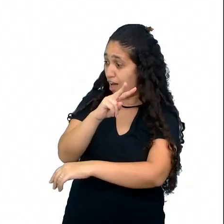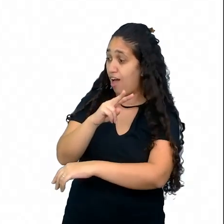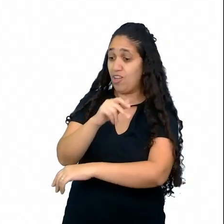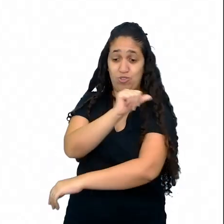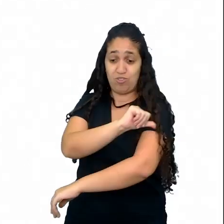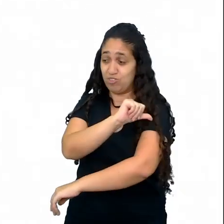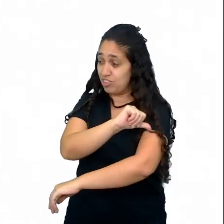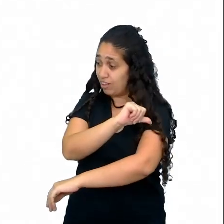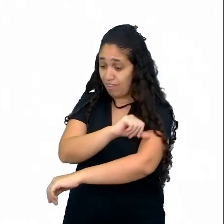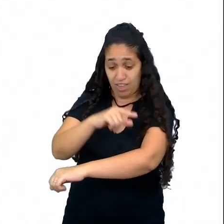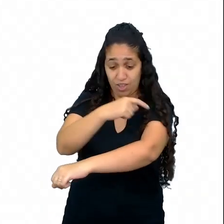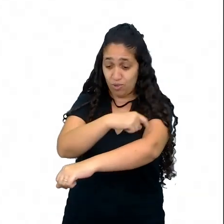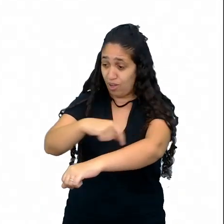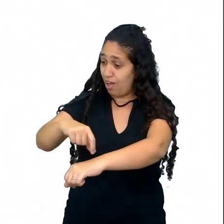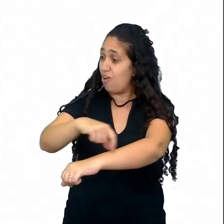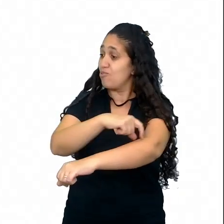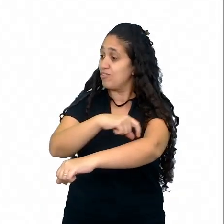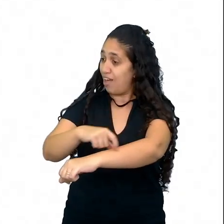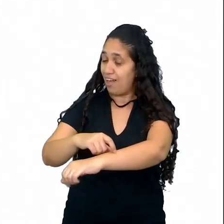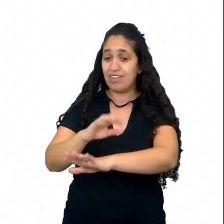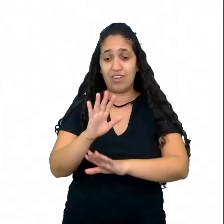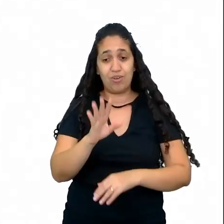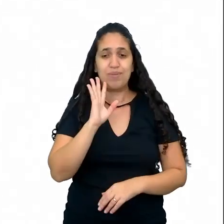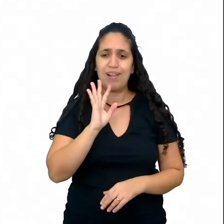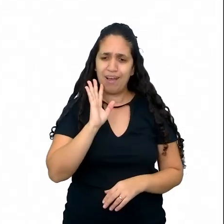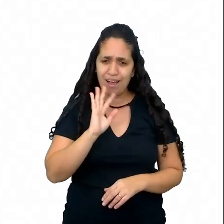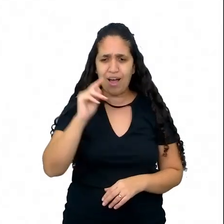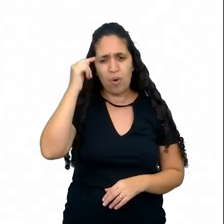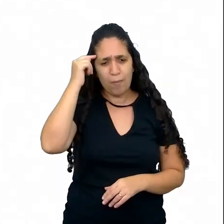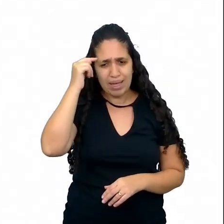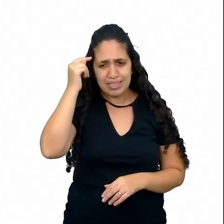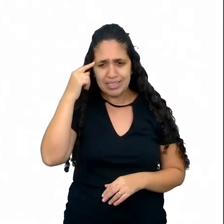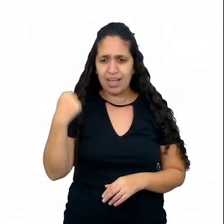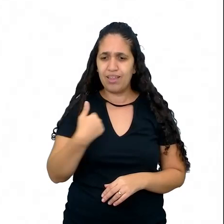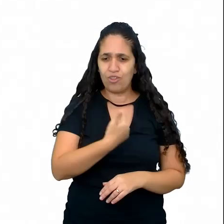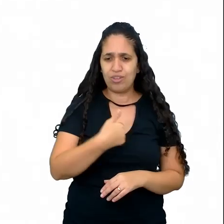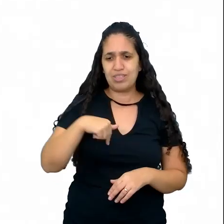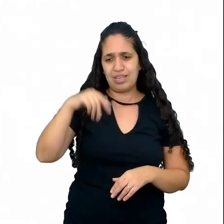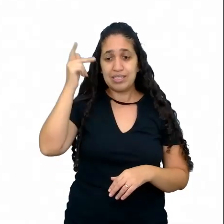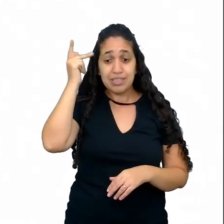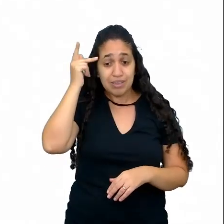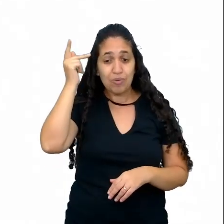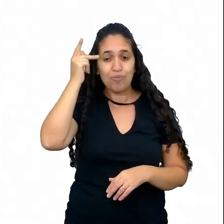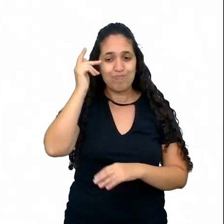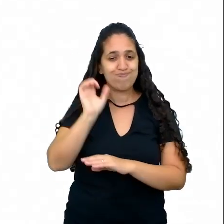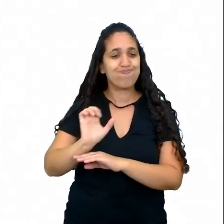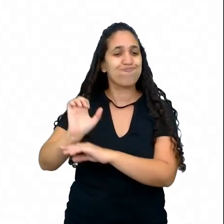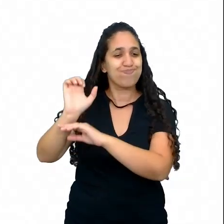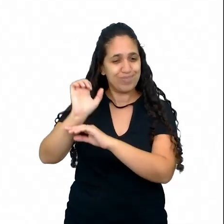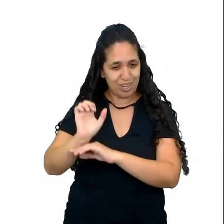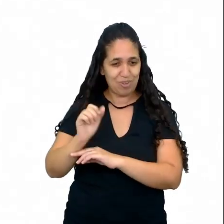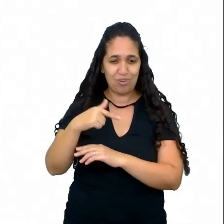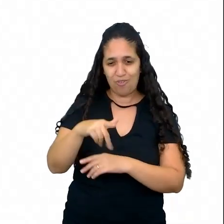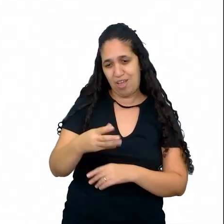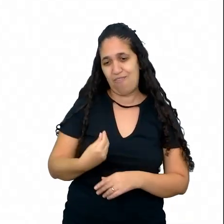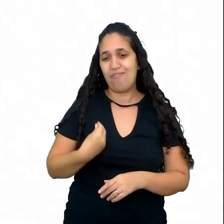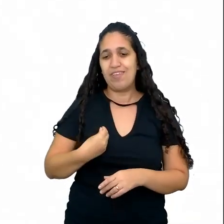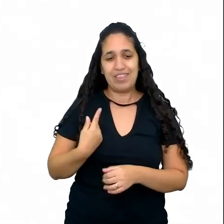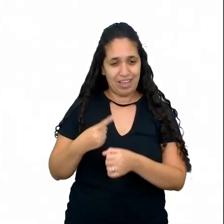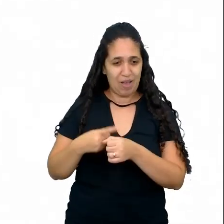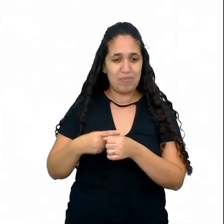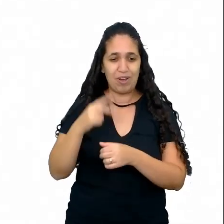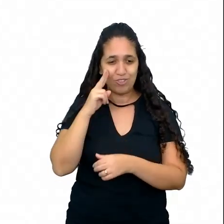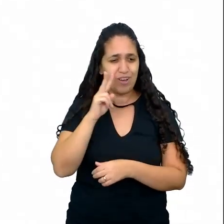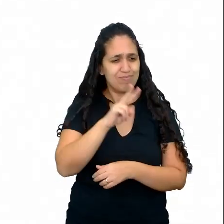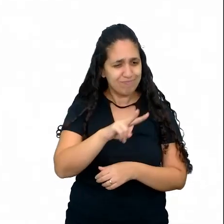Janeiro, Copacabana, mas eu acho muito mais legal a gente pensar na nossa calçada do estado de São Paulo, principalmente quem mora na capital já viu muitas